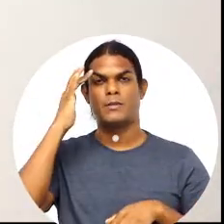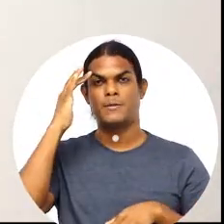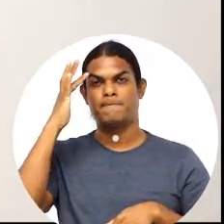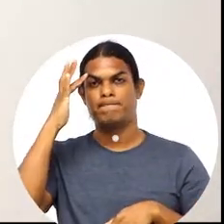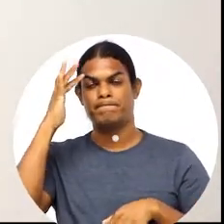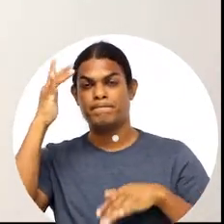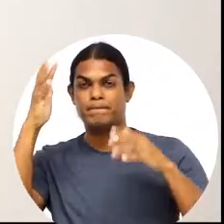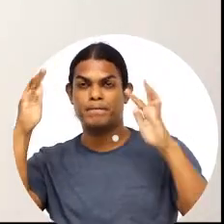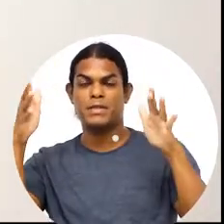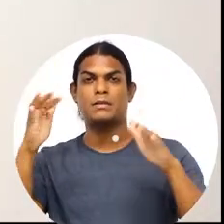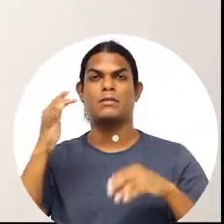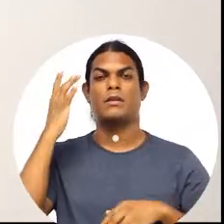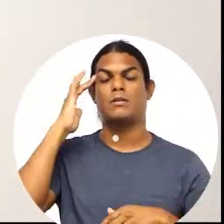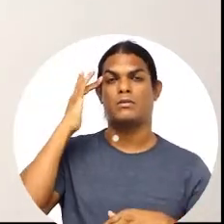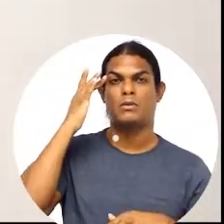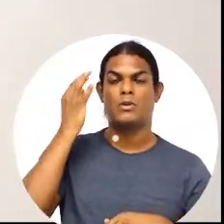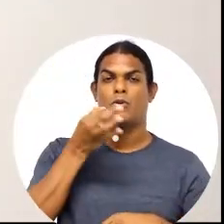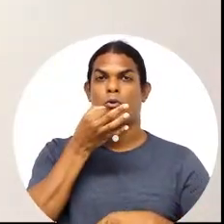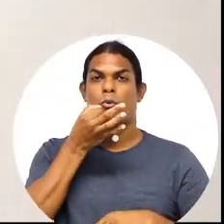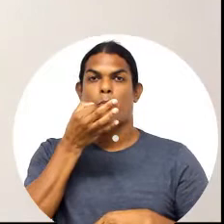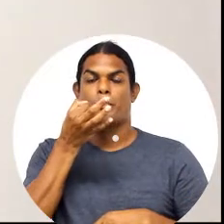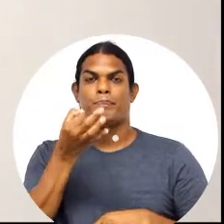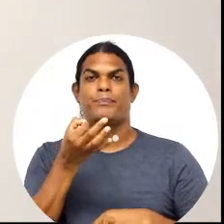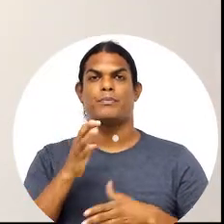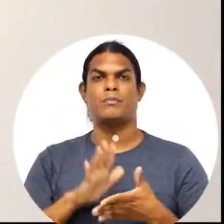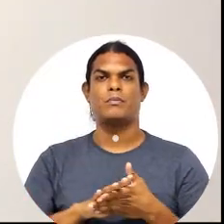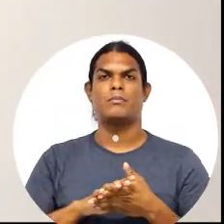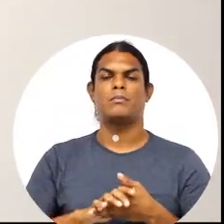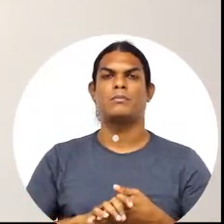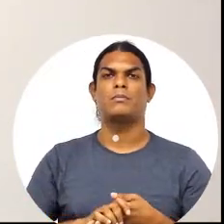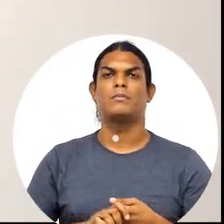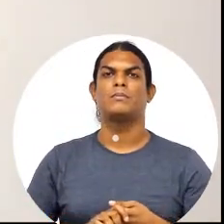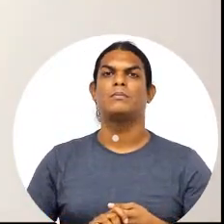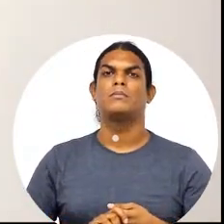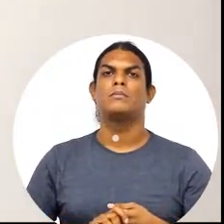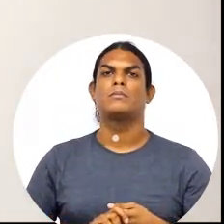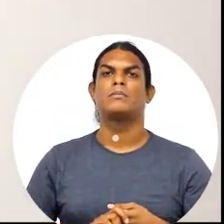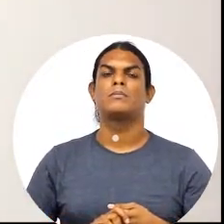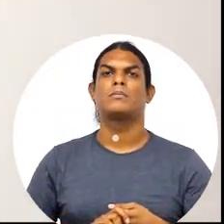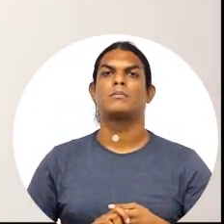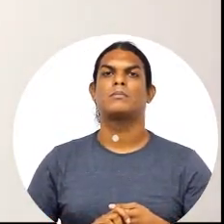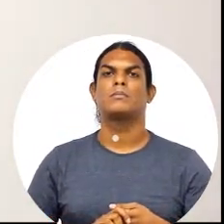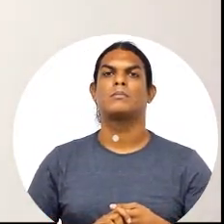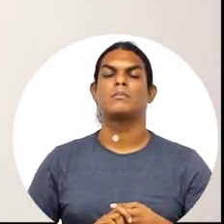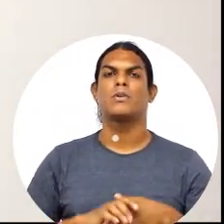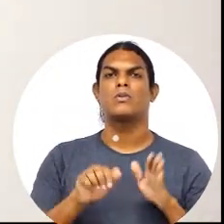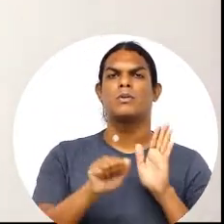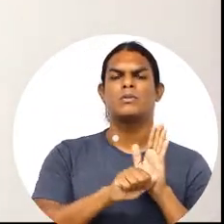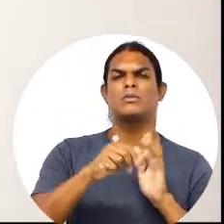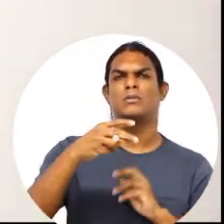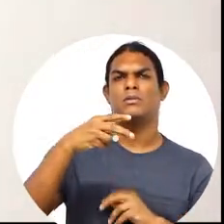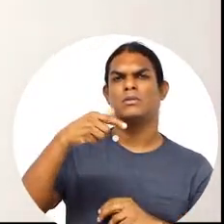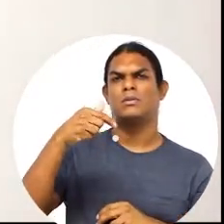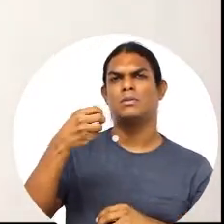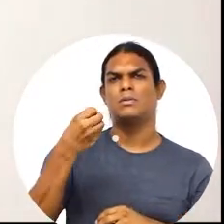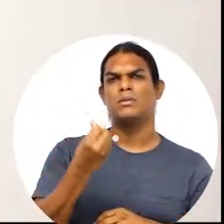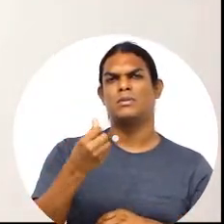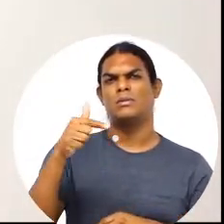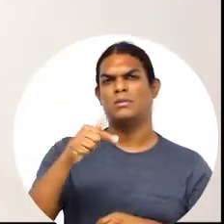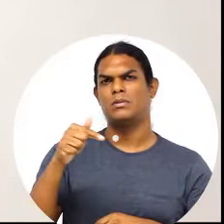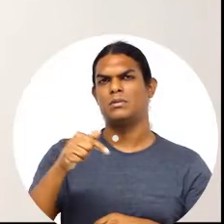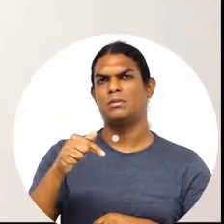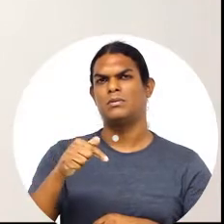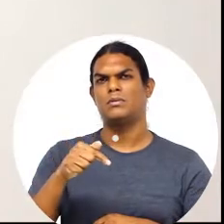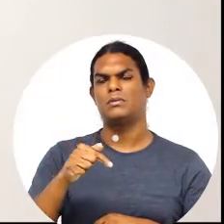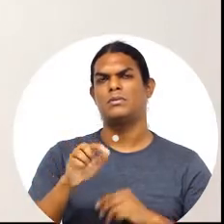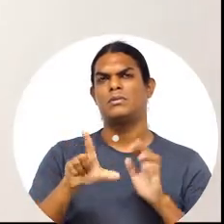O artigo 67 da Lei de Diretrizes e Bases da Educação Nacional vai trabalhar essa questão da valorização